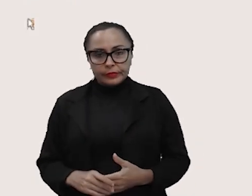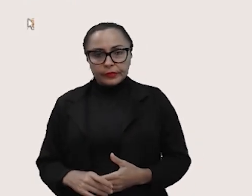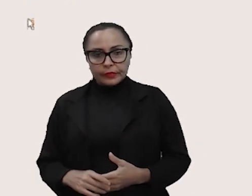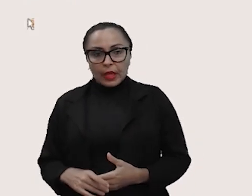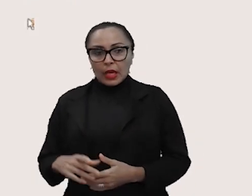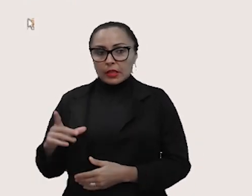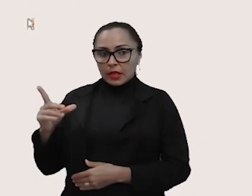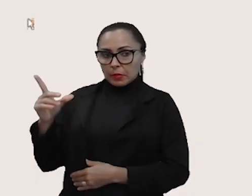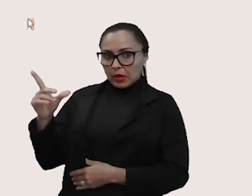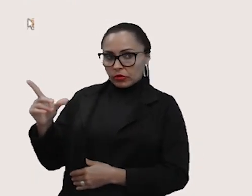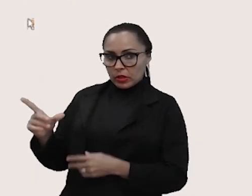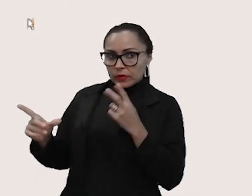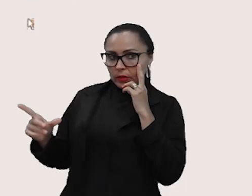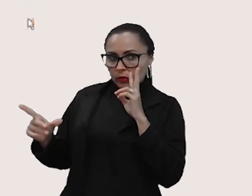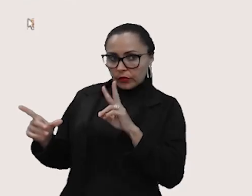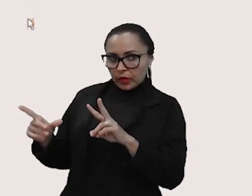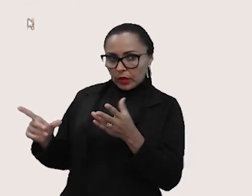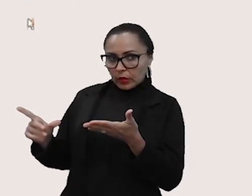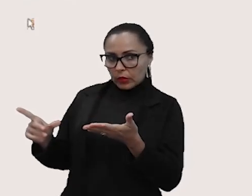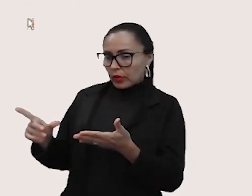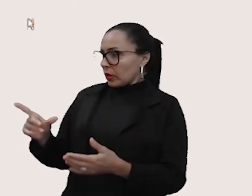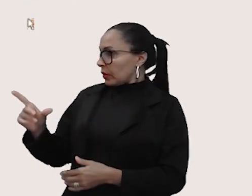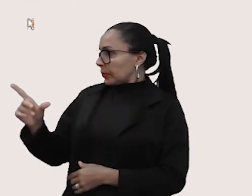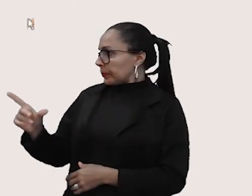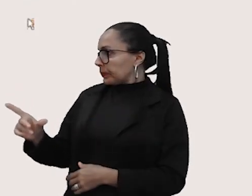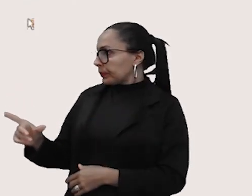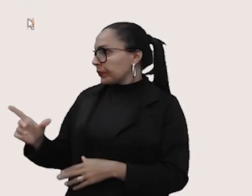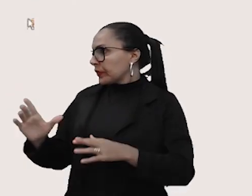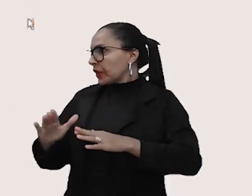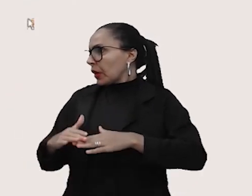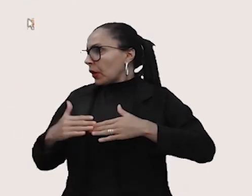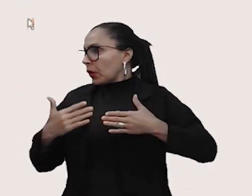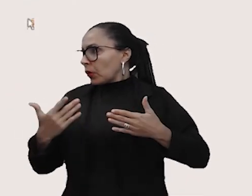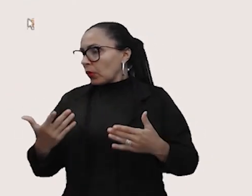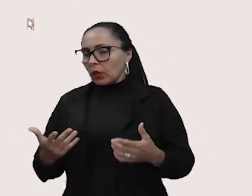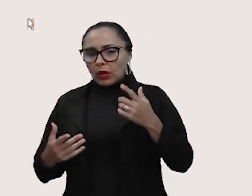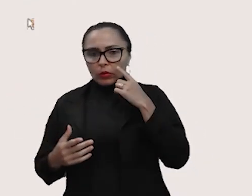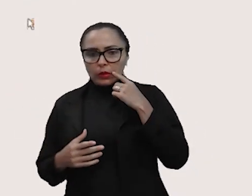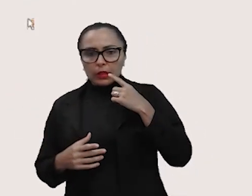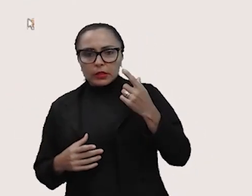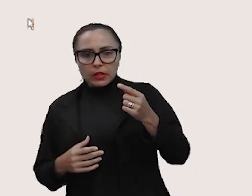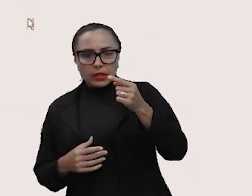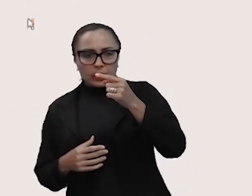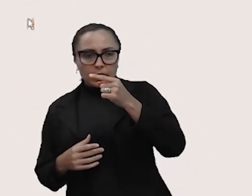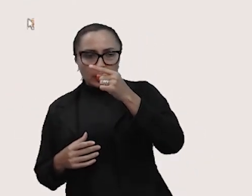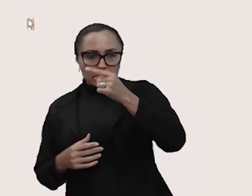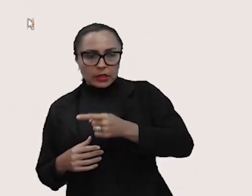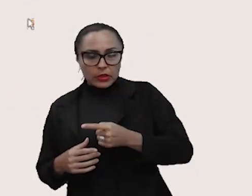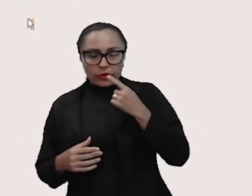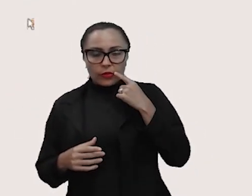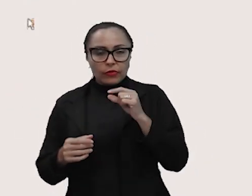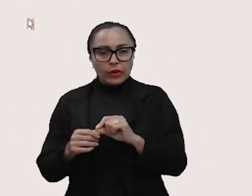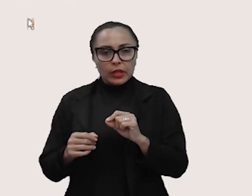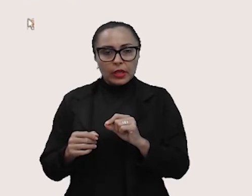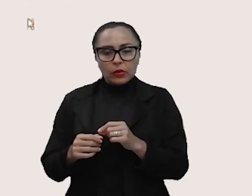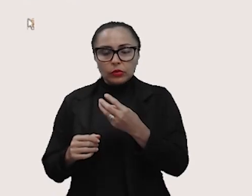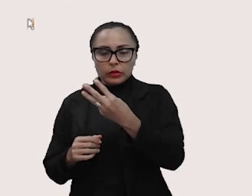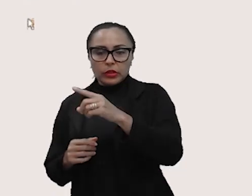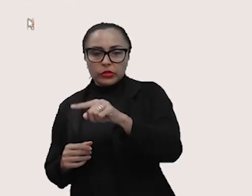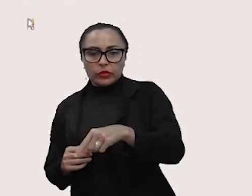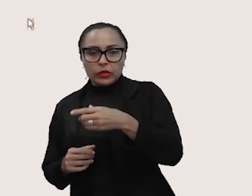vendo agora e ele quer saber qual dessas alternativas fará com que um LED de 3,6 volts